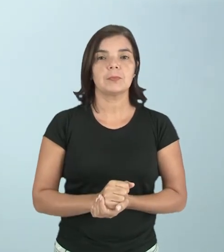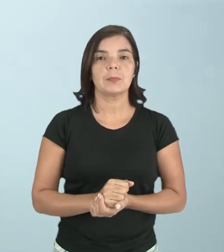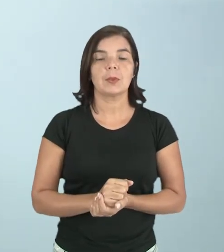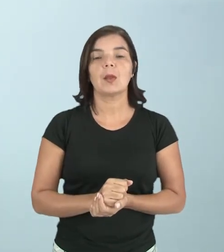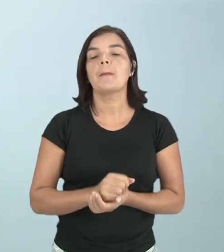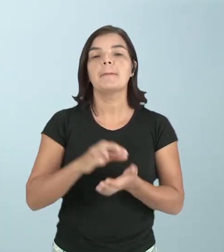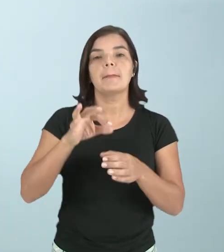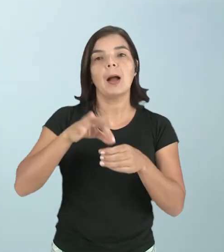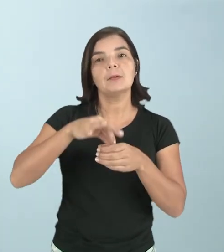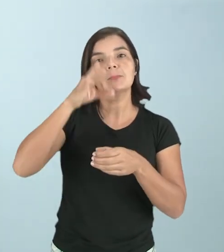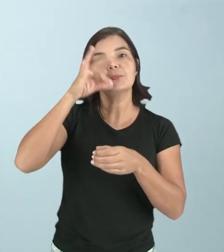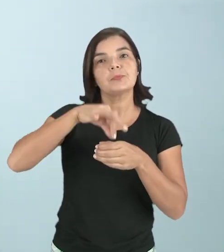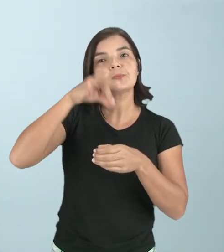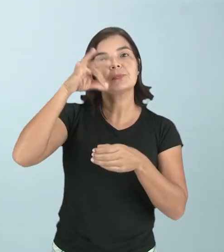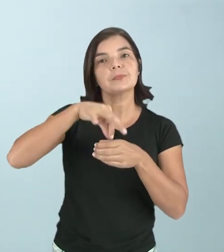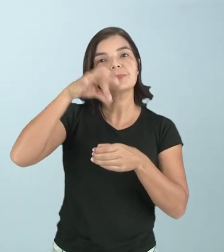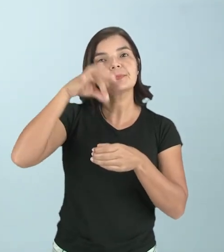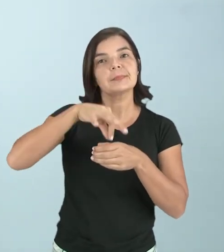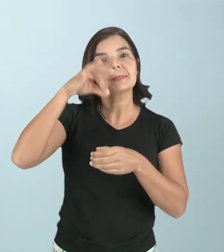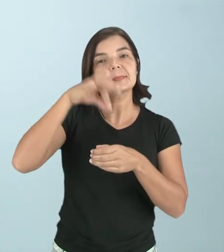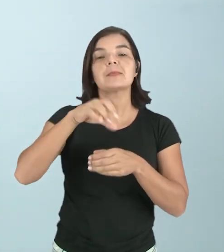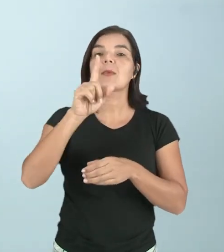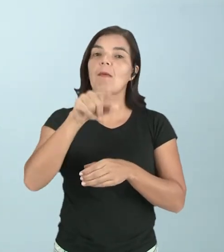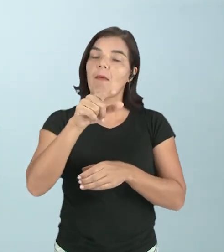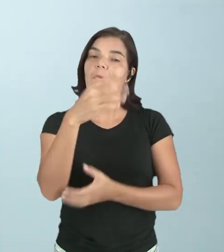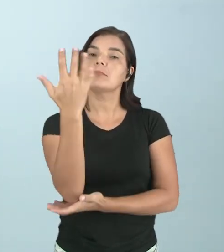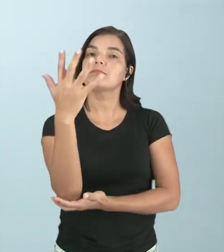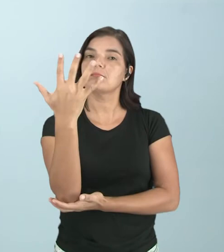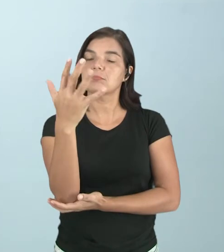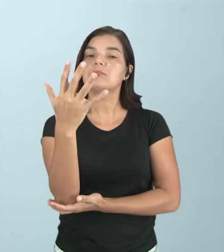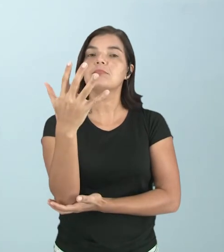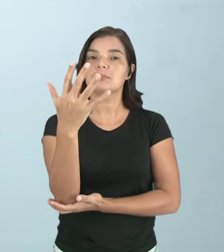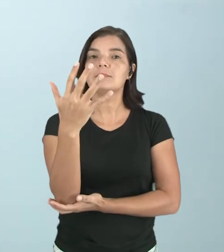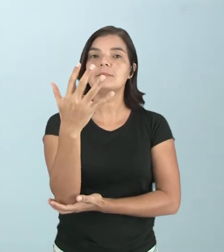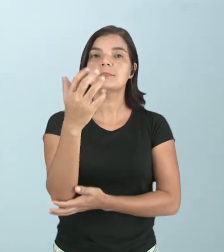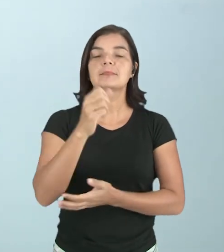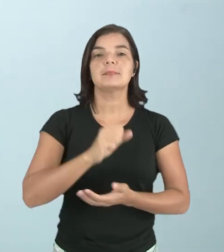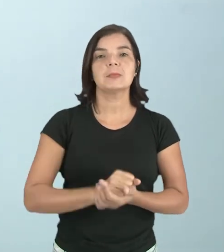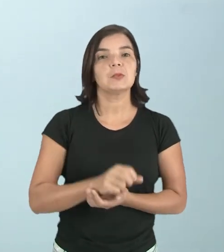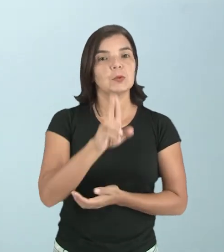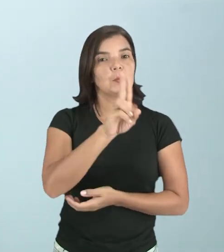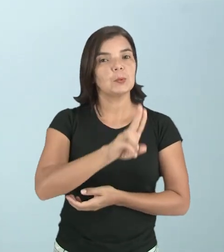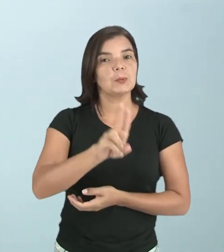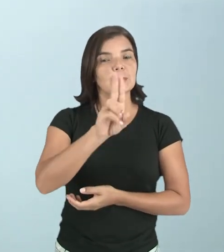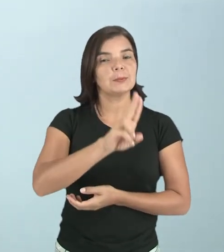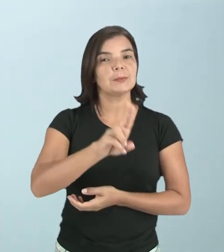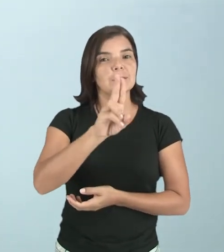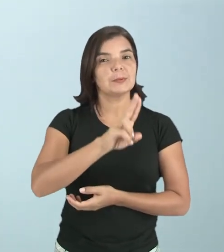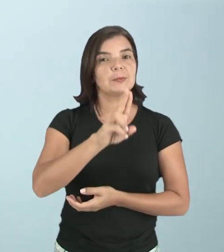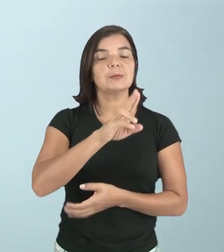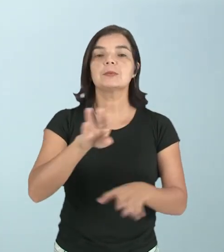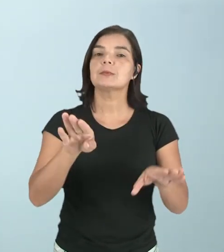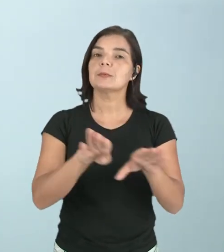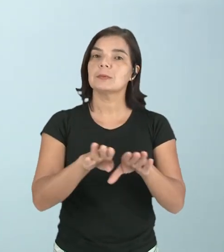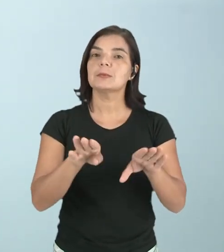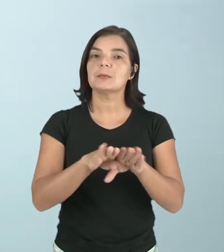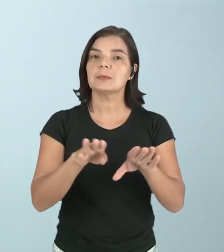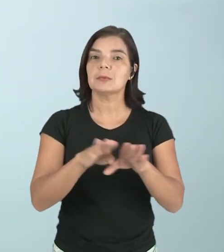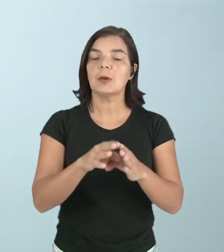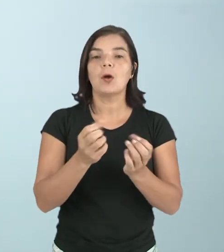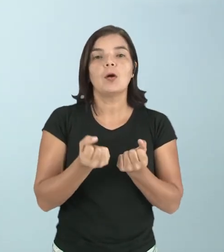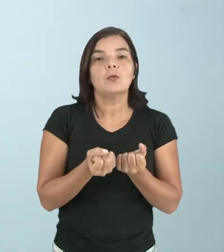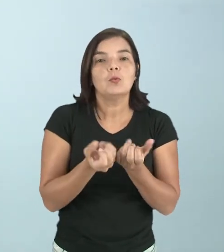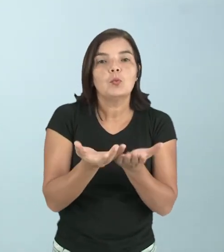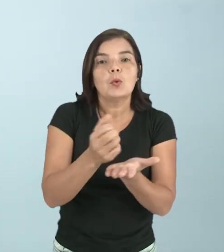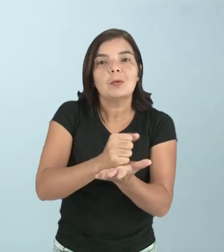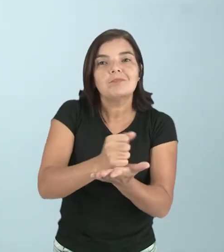fazer chá. Então, é uma plantinha altamente usada como produto